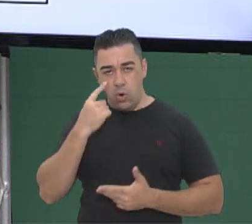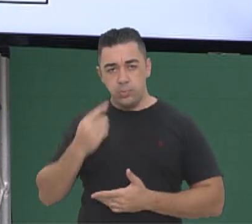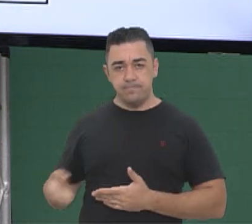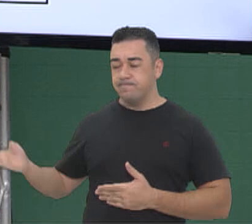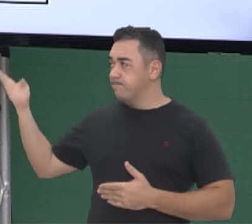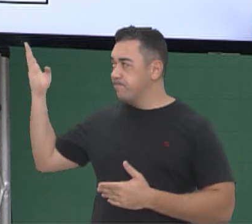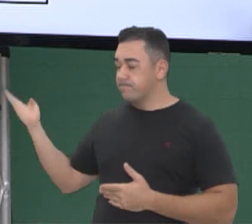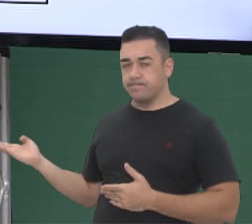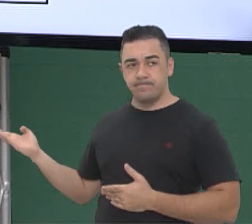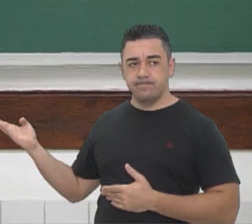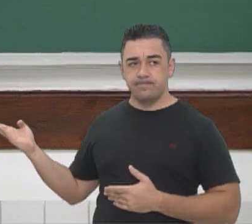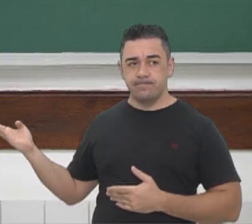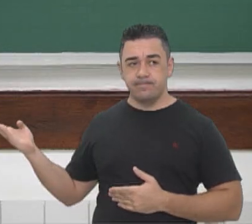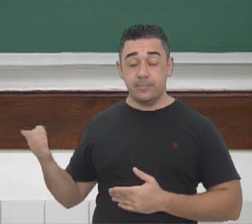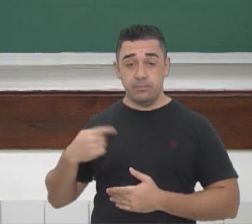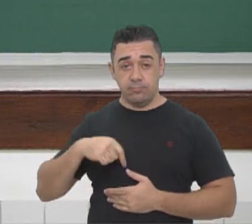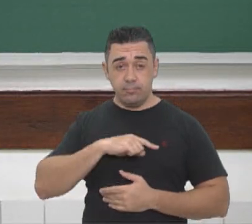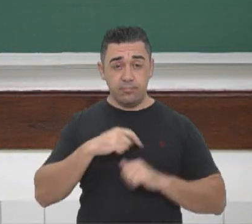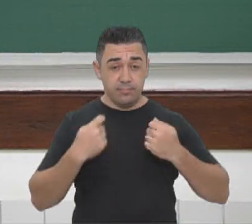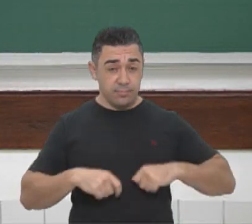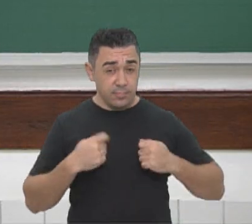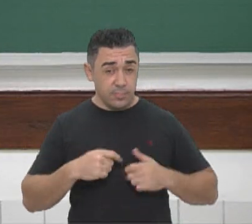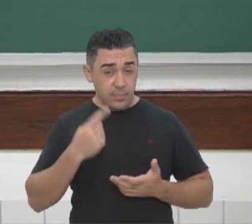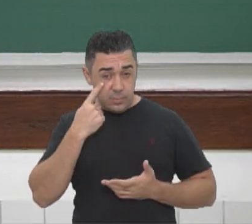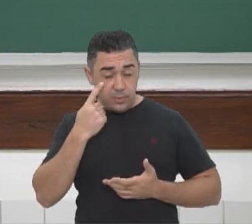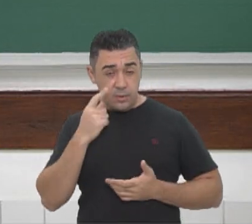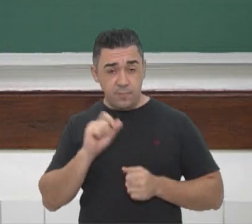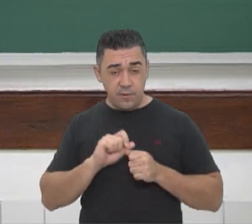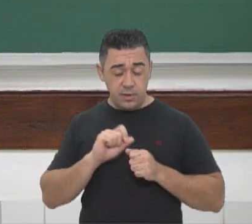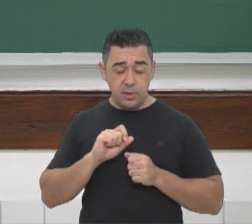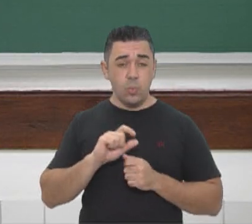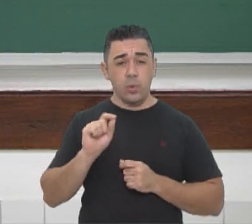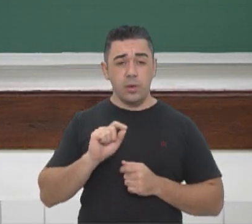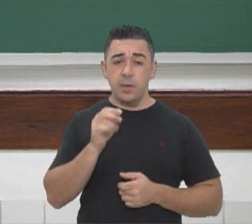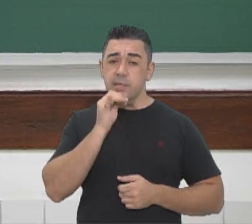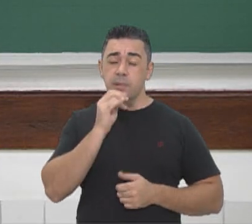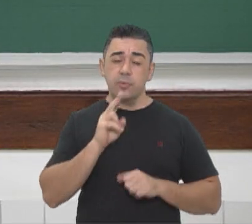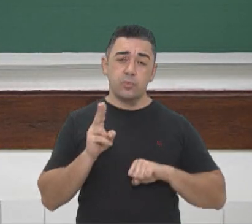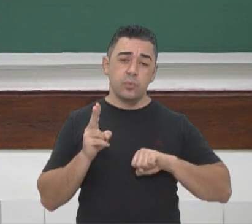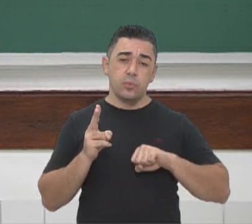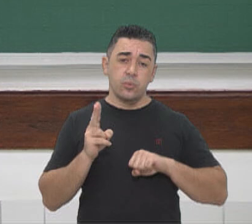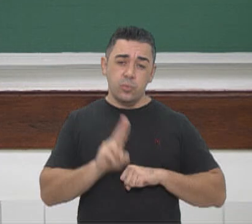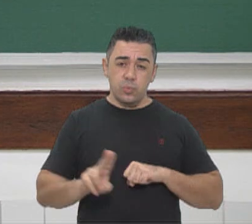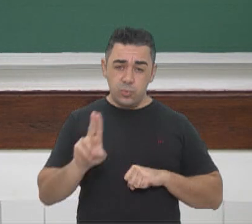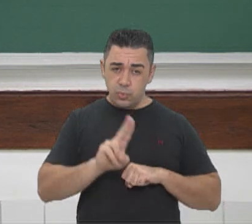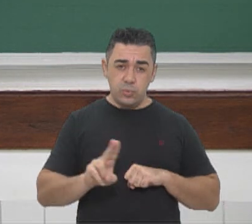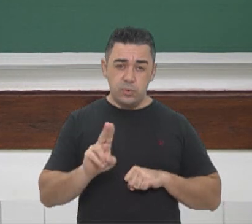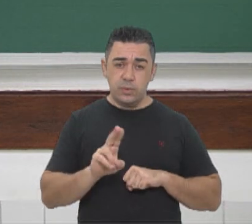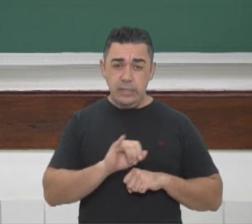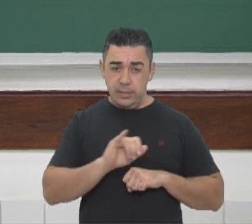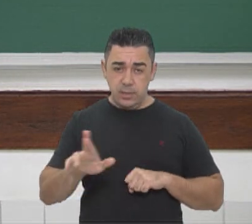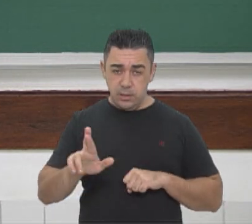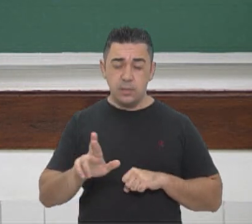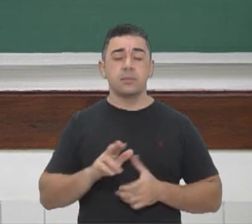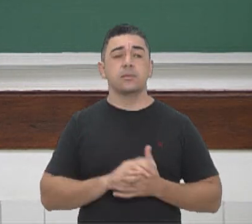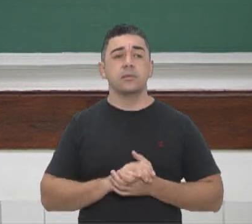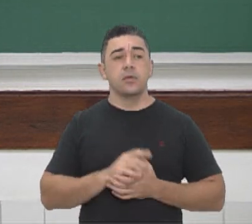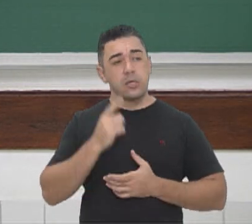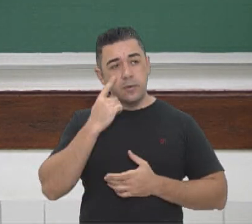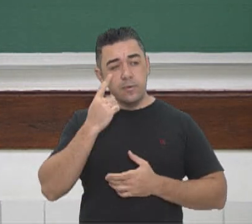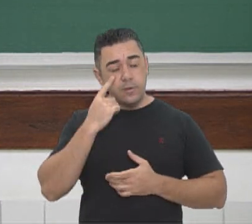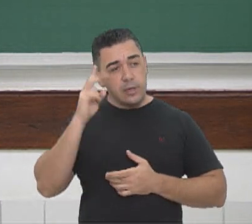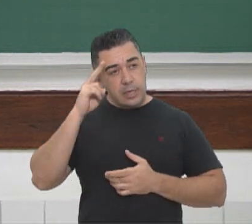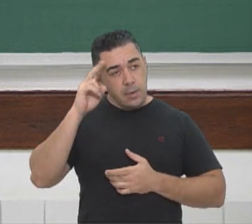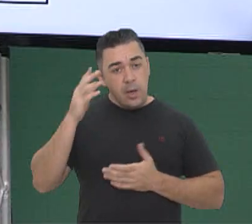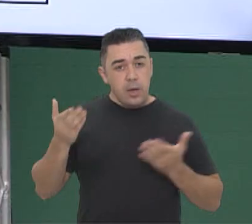ó. Se nós precisamos para essa perífrasis utilizar, por exemplo, o verbo ir, então vamos